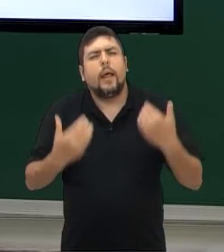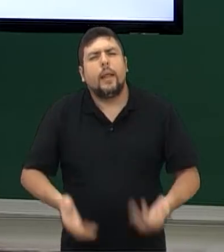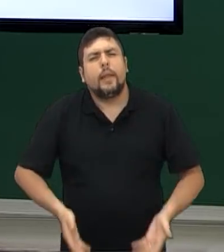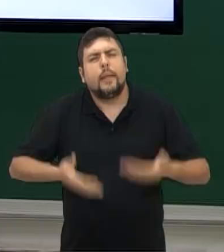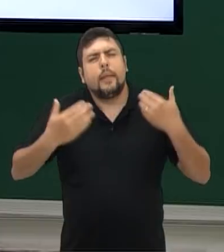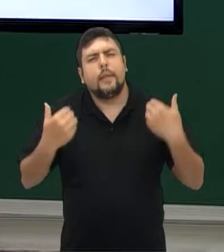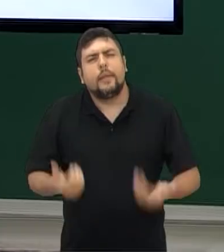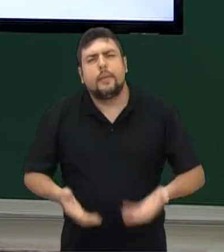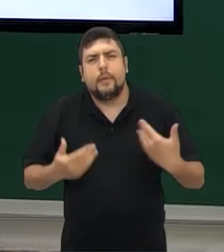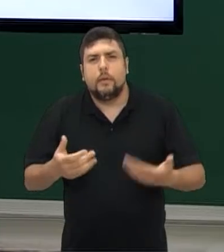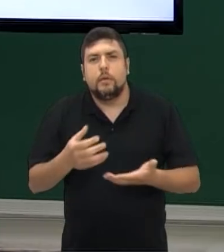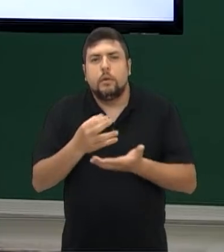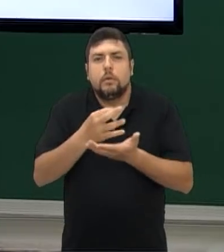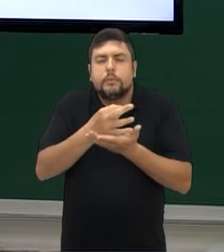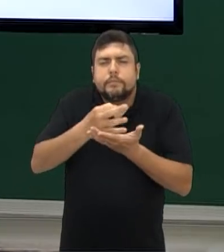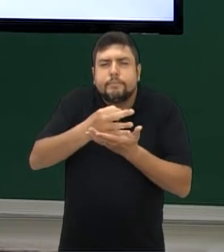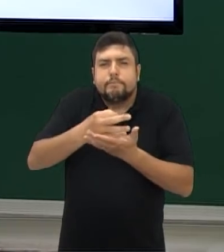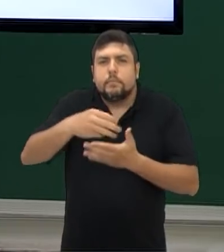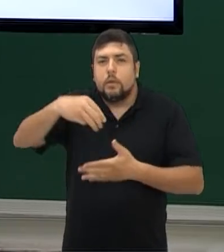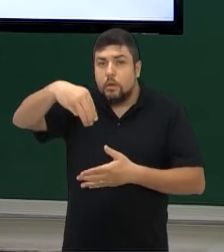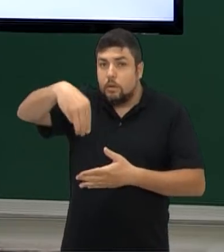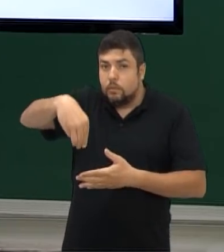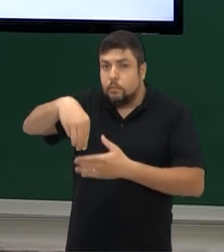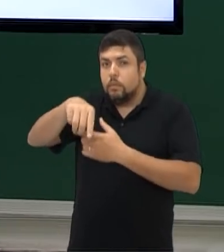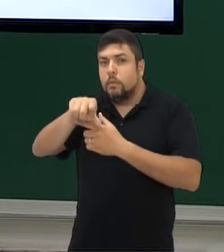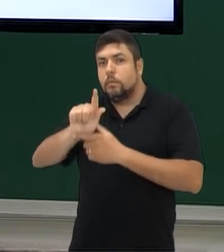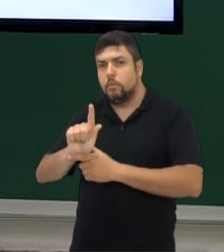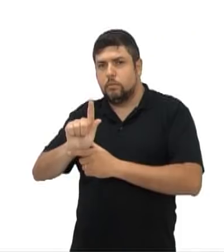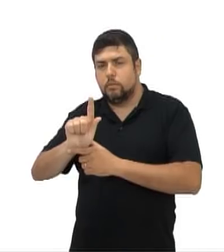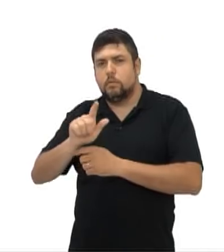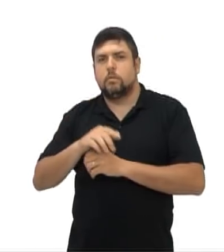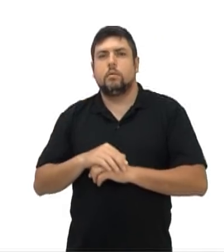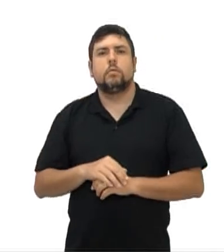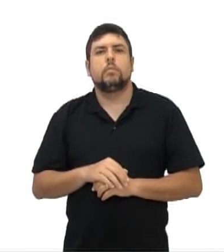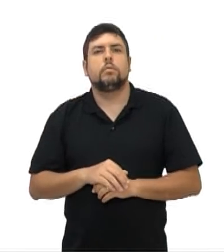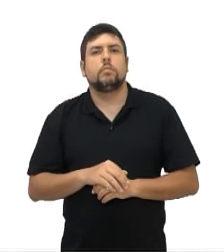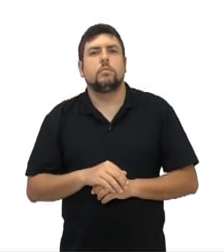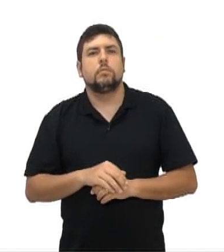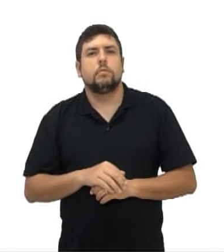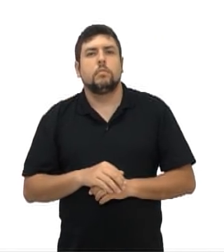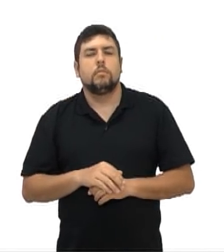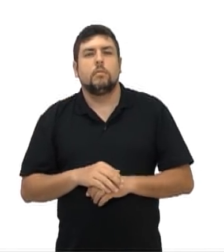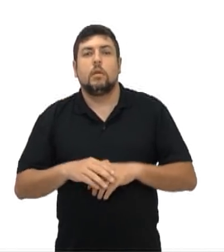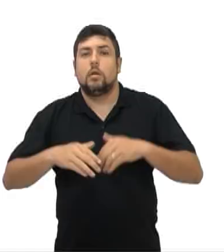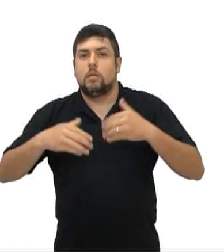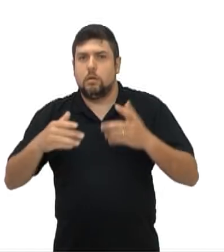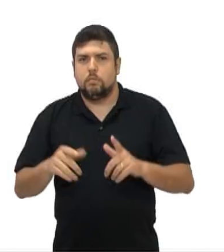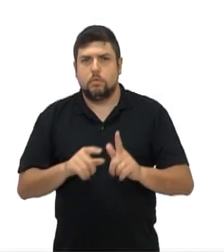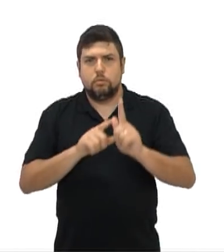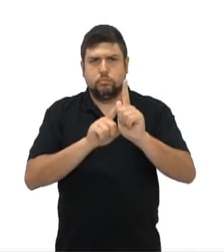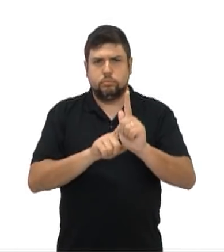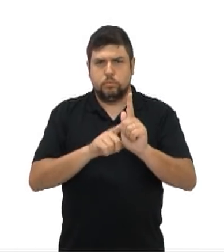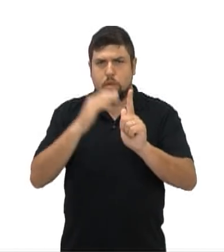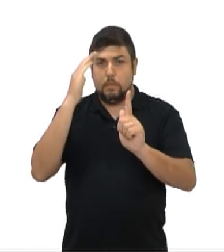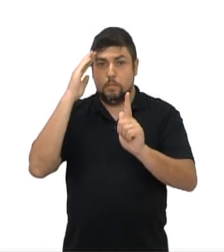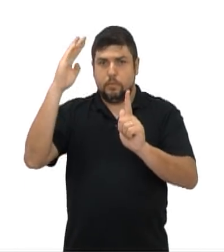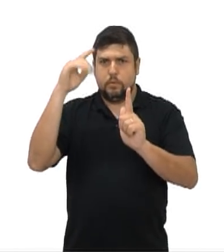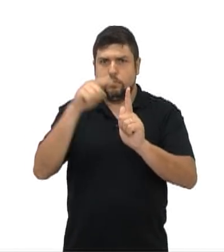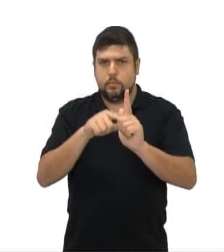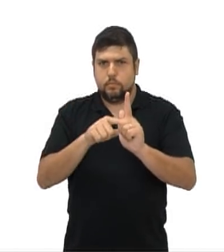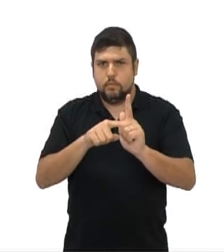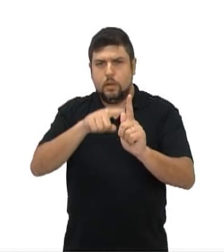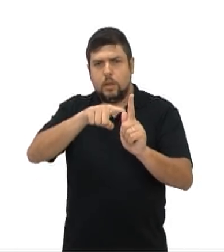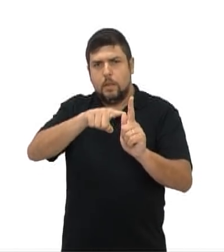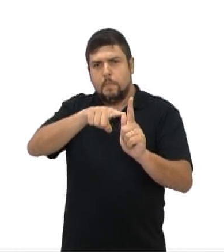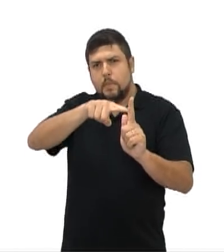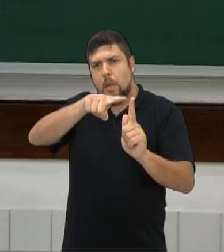então vai ser miligrama, certo? Ah, então, professora, eu estou entendendo. Tem uma unidade padrão e a partir dessa